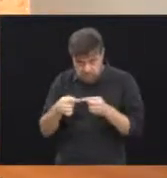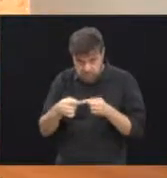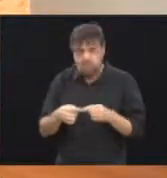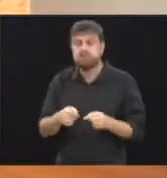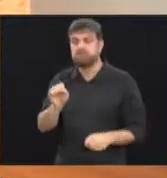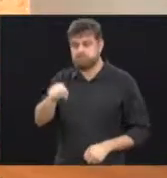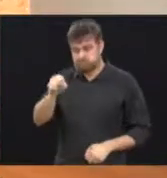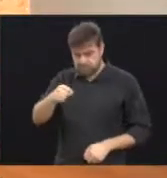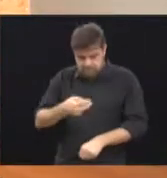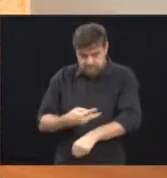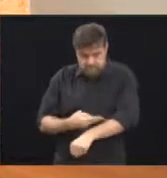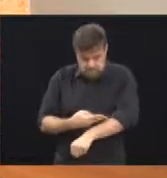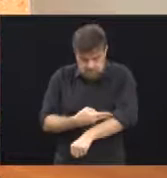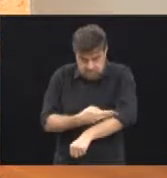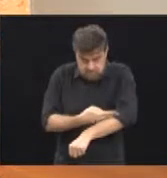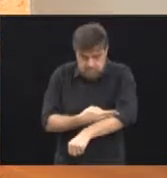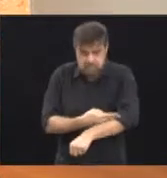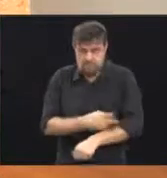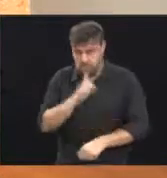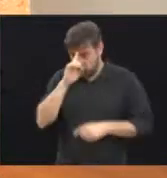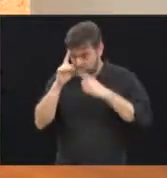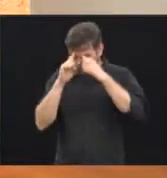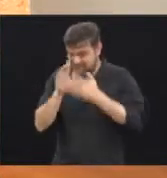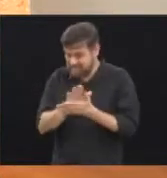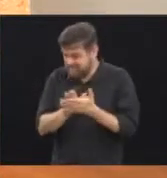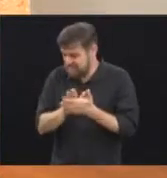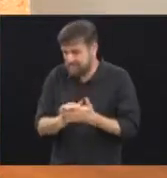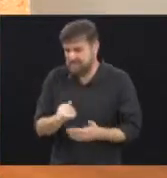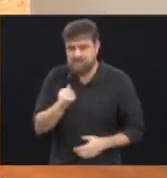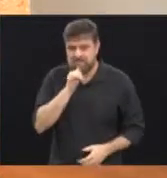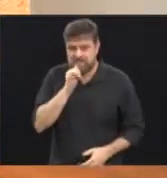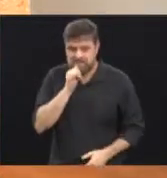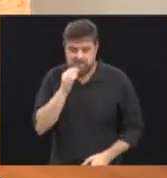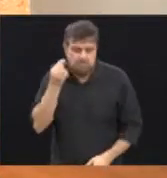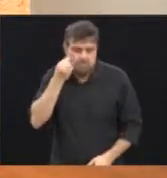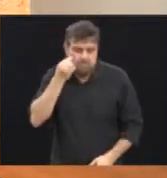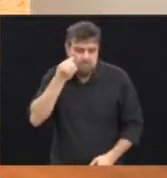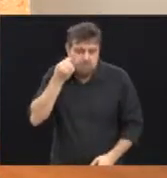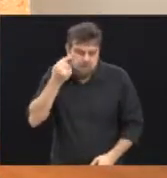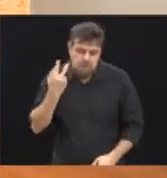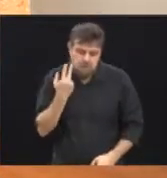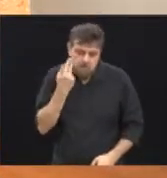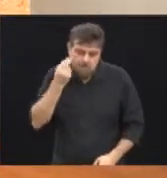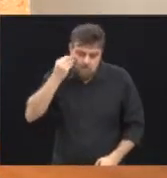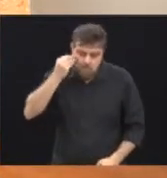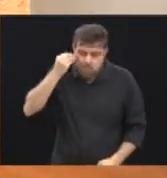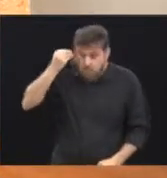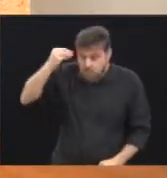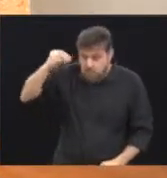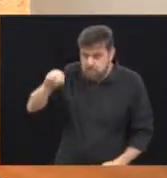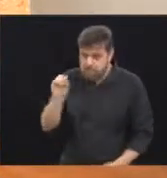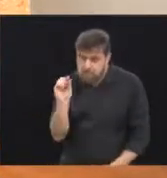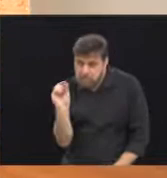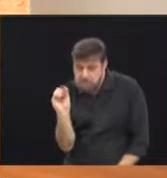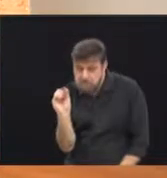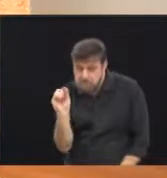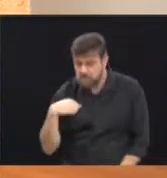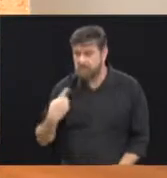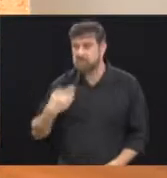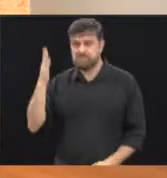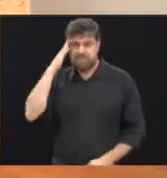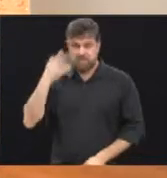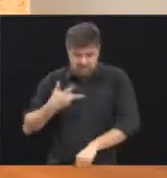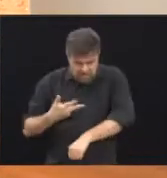dúvida. Mesmo que a gente tire uma verruguinha que se chama na pele, a gente certamente está considerando ela